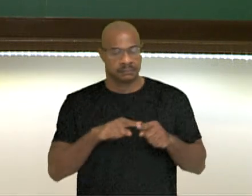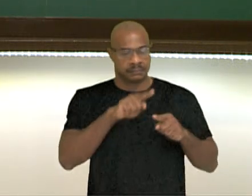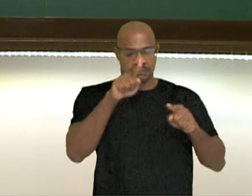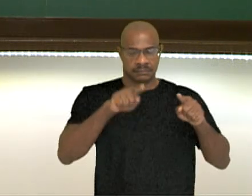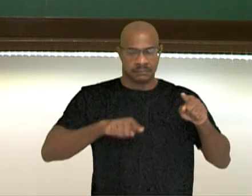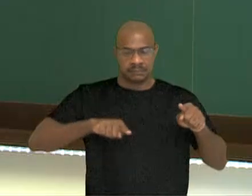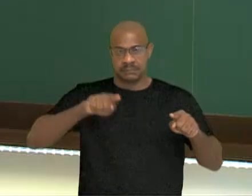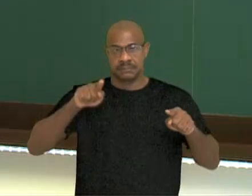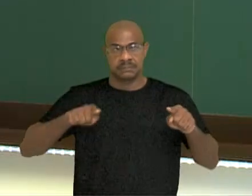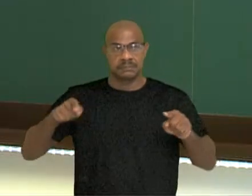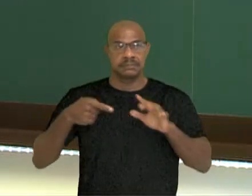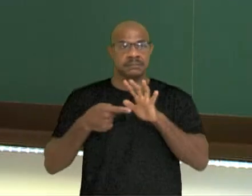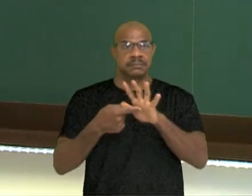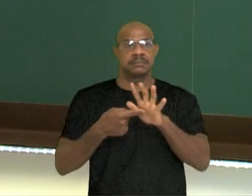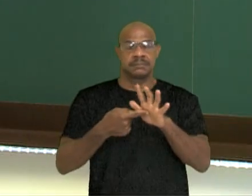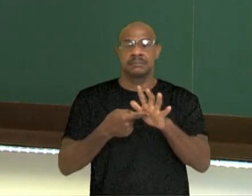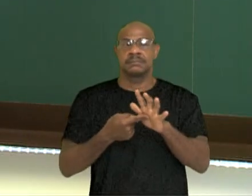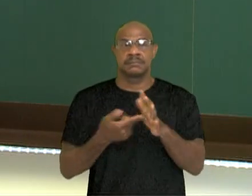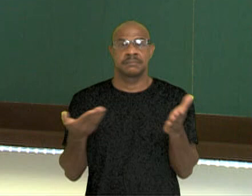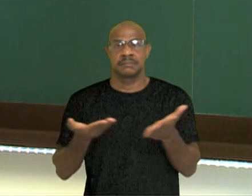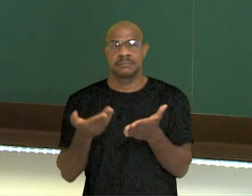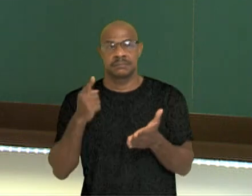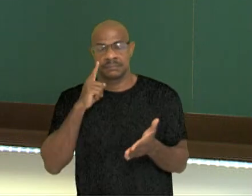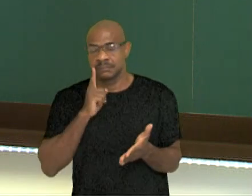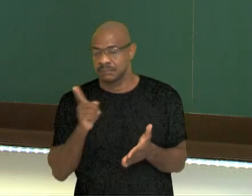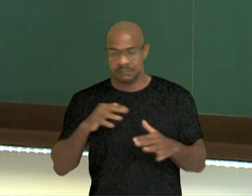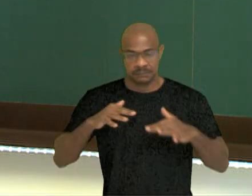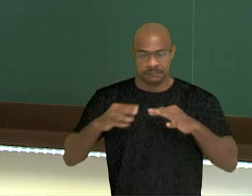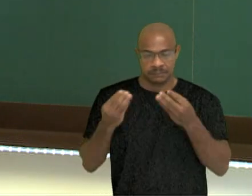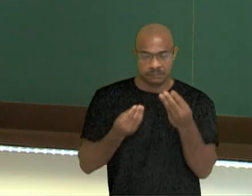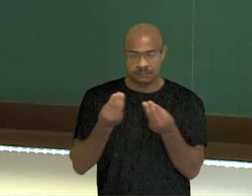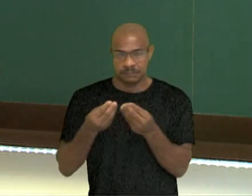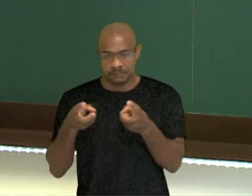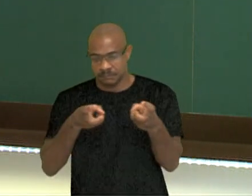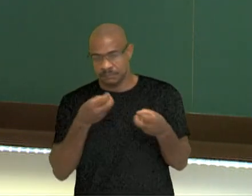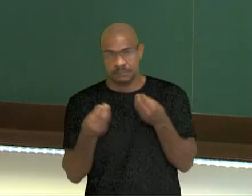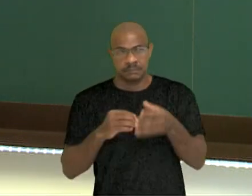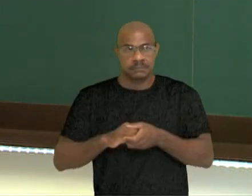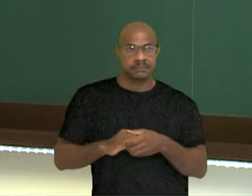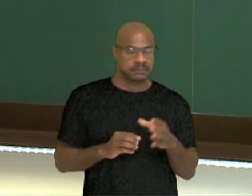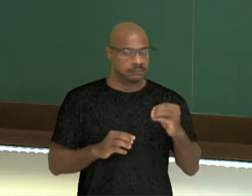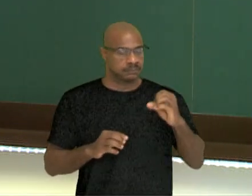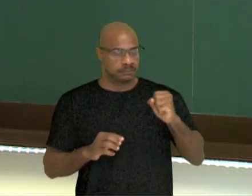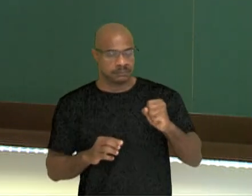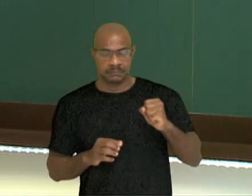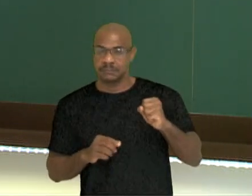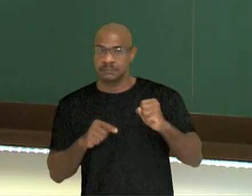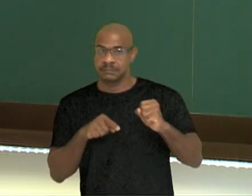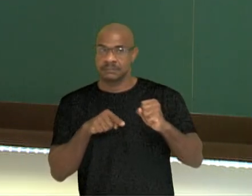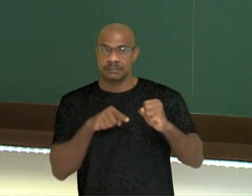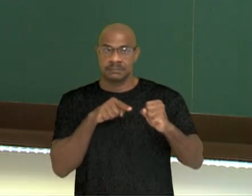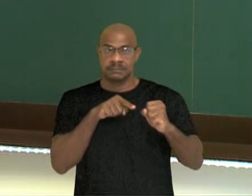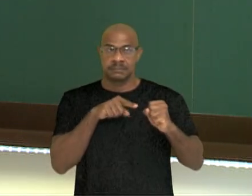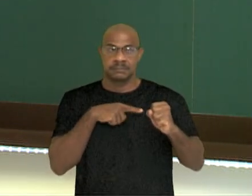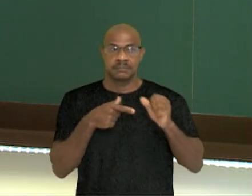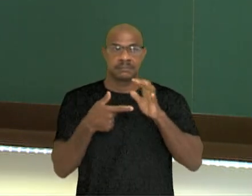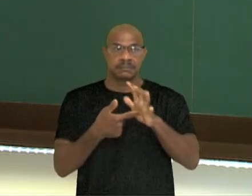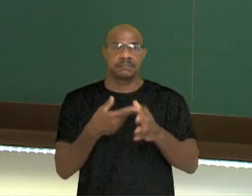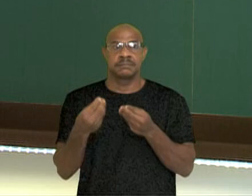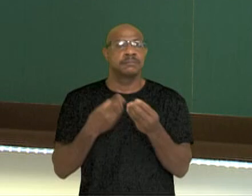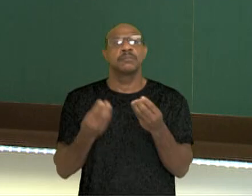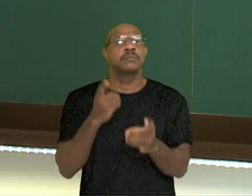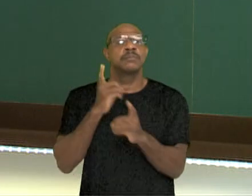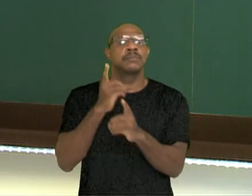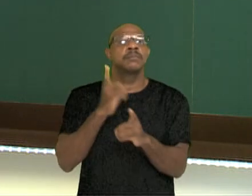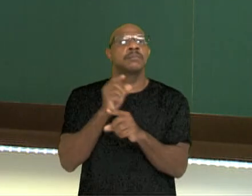está representando o movimento. Logo de cara você percebe que é uma função cosseno, né, que está representada aqui. E como é que a gente faz para